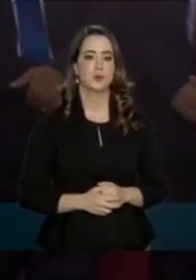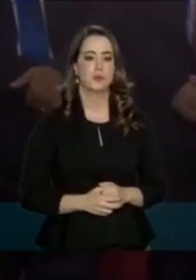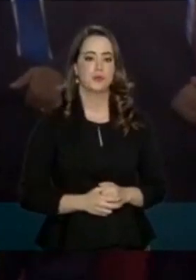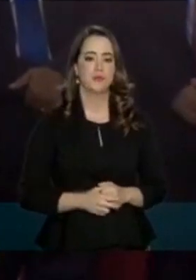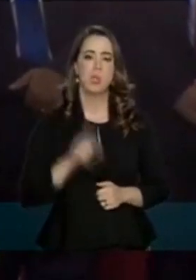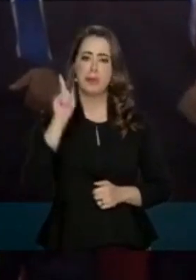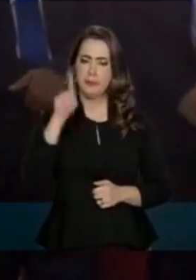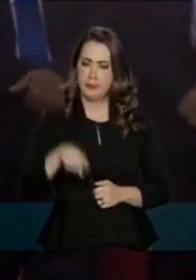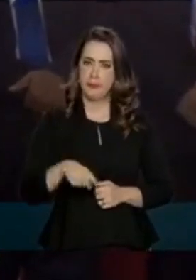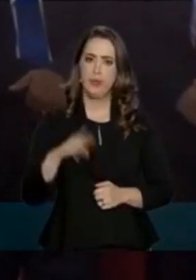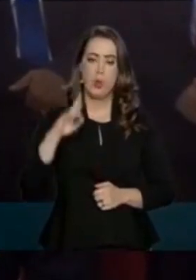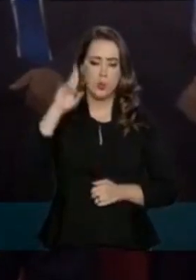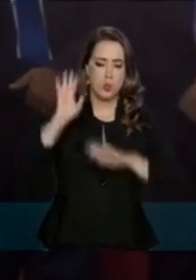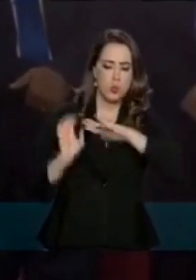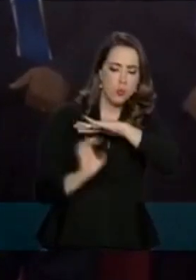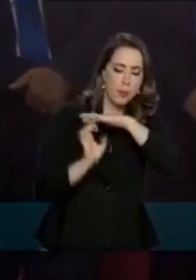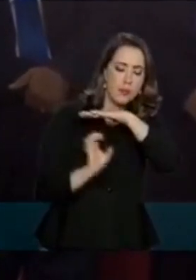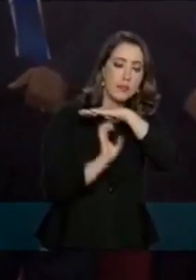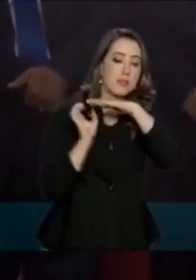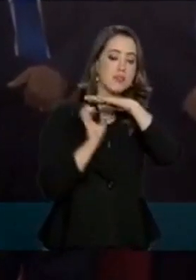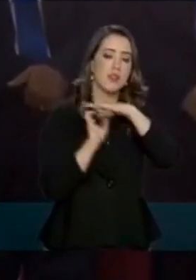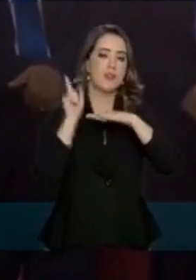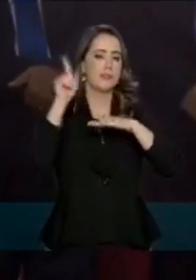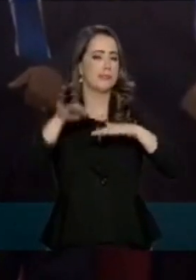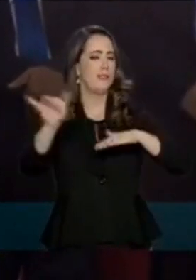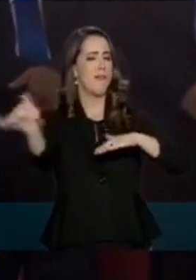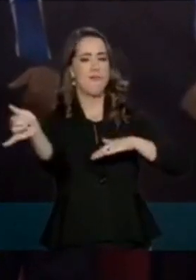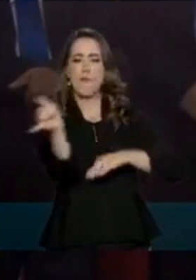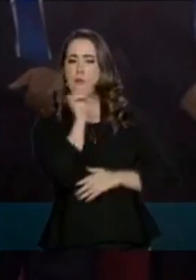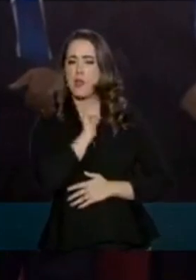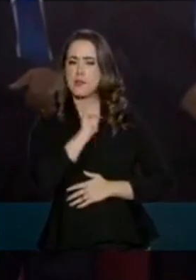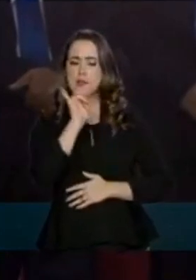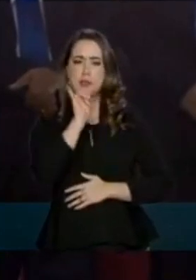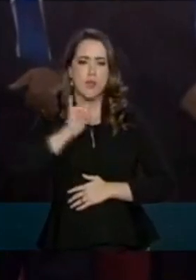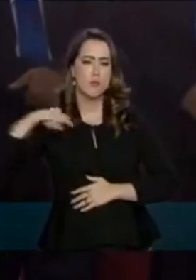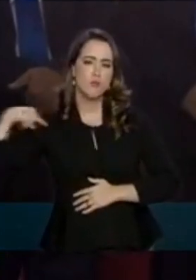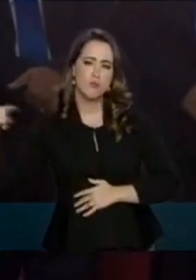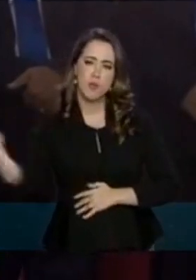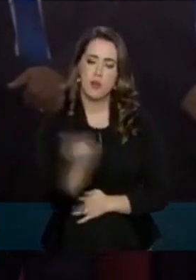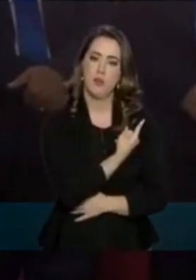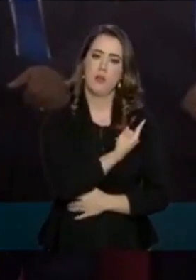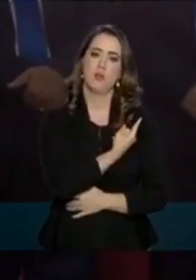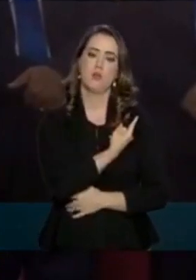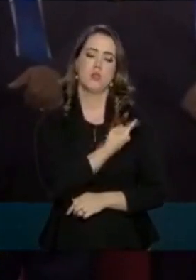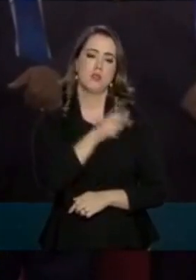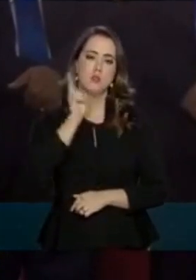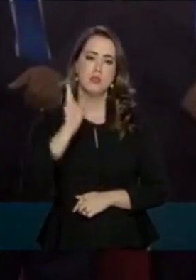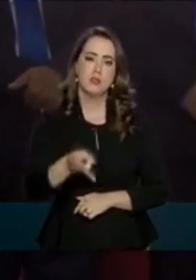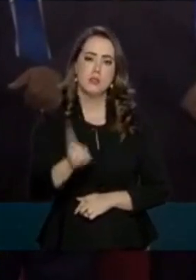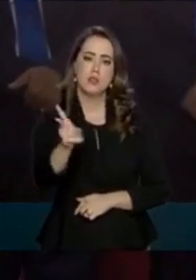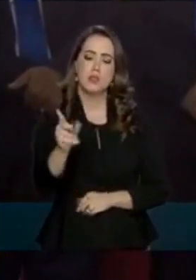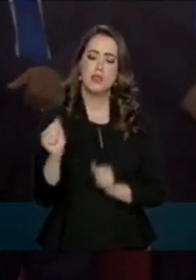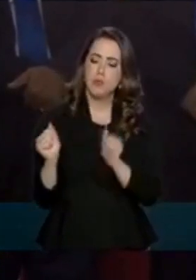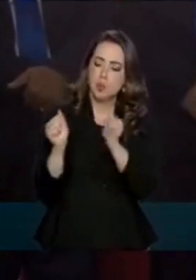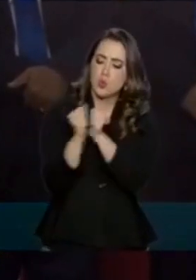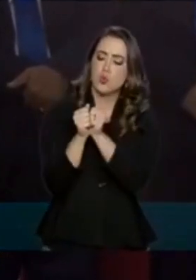Um empresário que é um exemplo para todos nós, que sempre